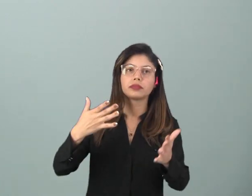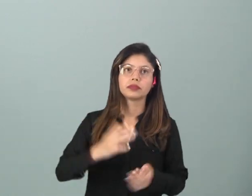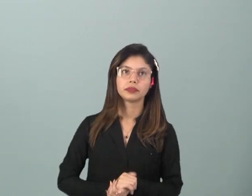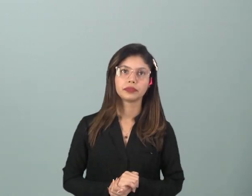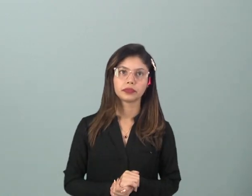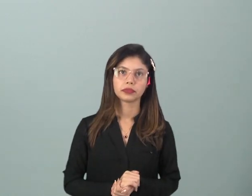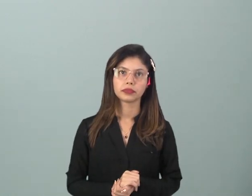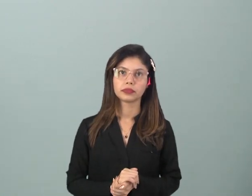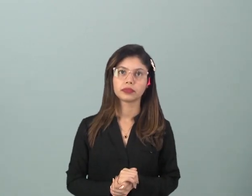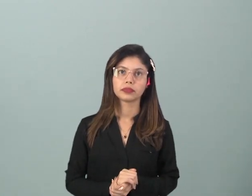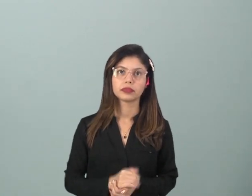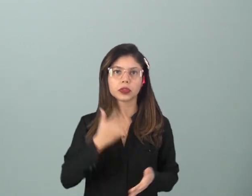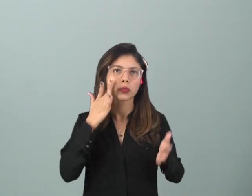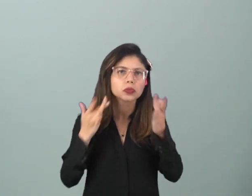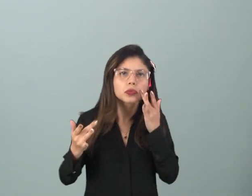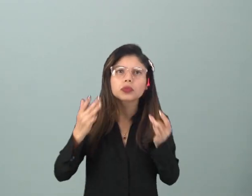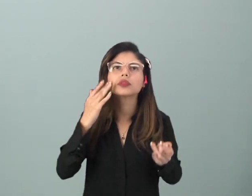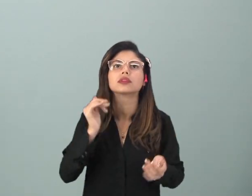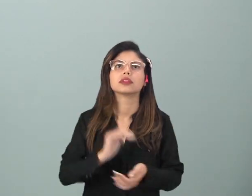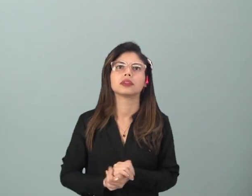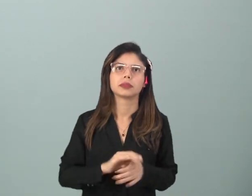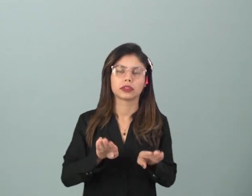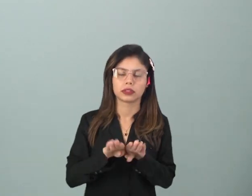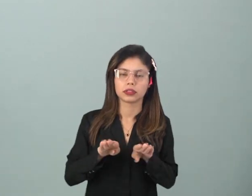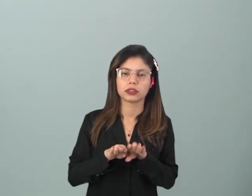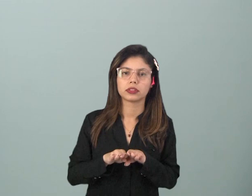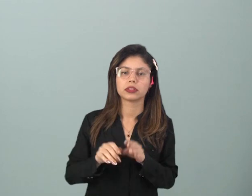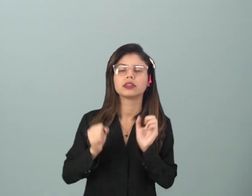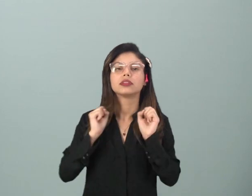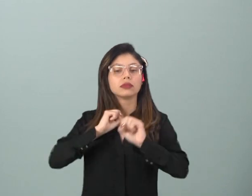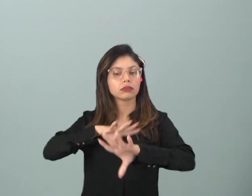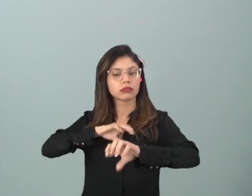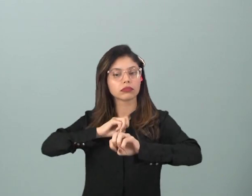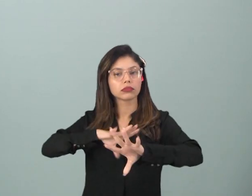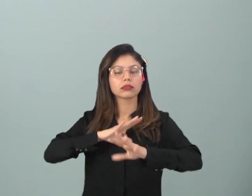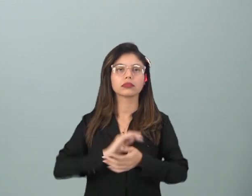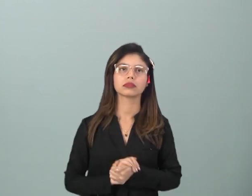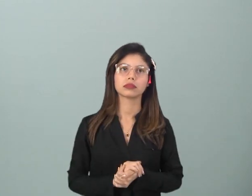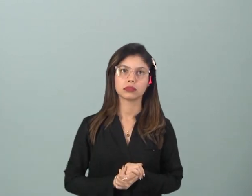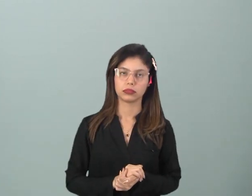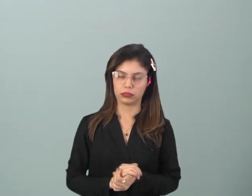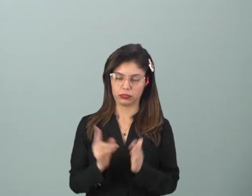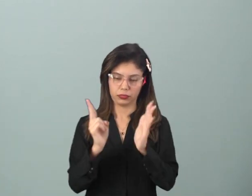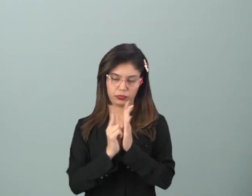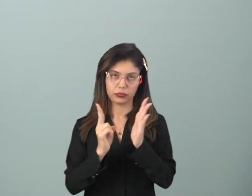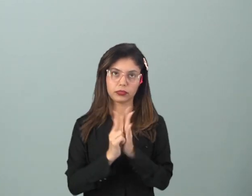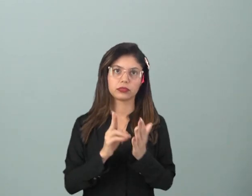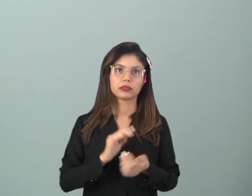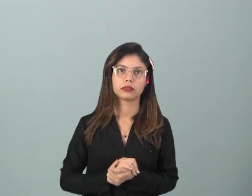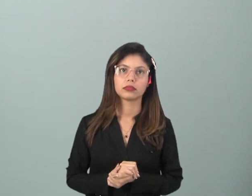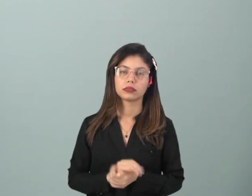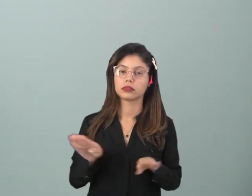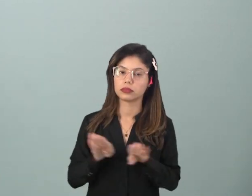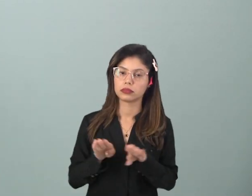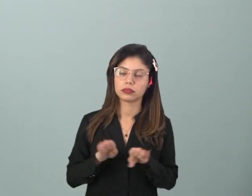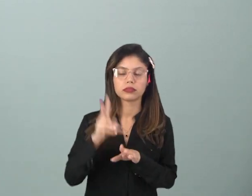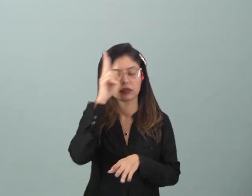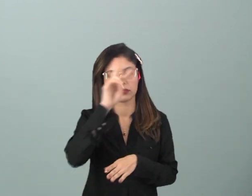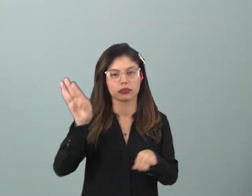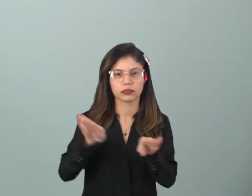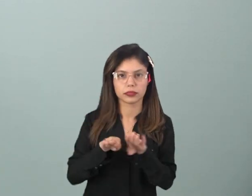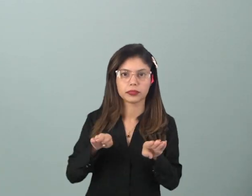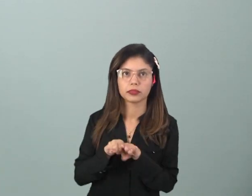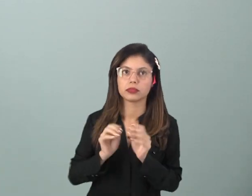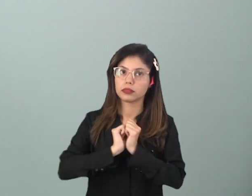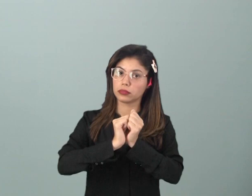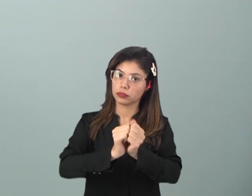letras, muitas peças, muitos autos, justamente para ensinar esse índio, E nós temos que lembrar também